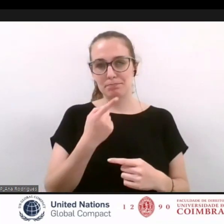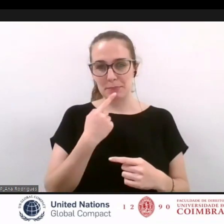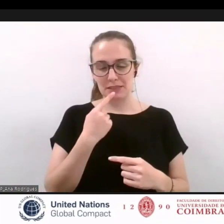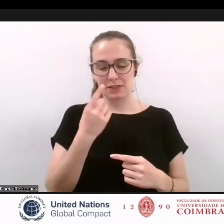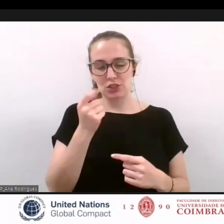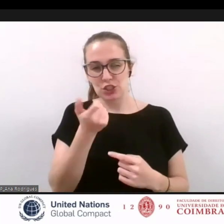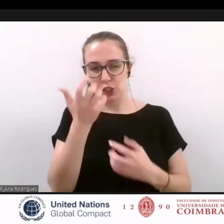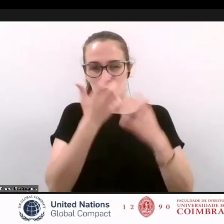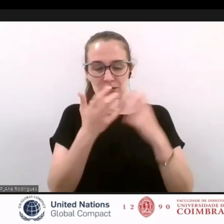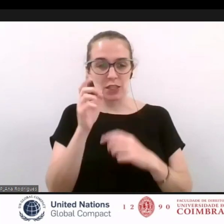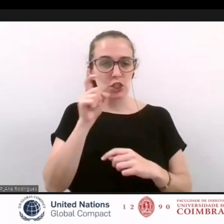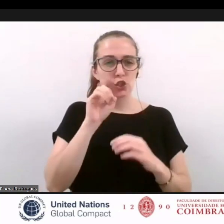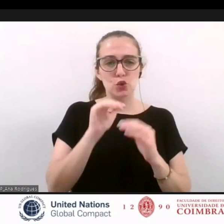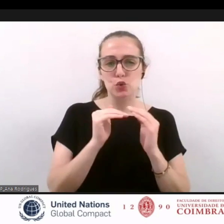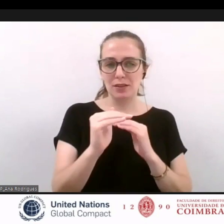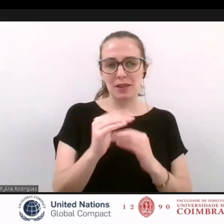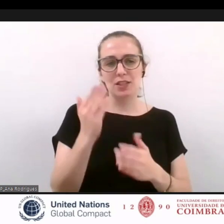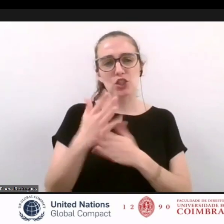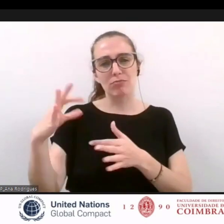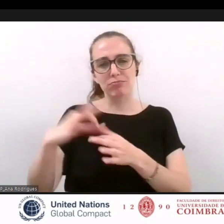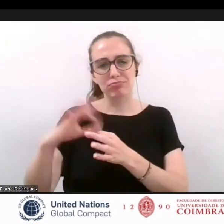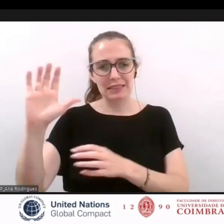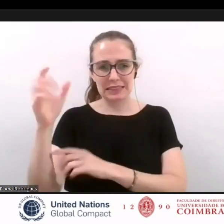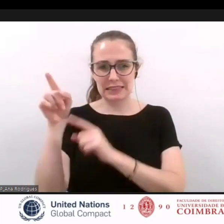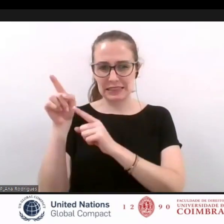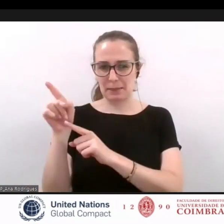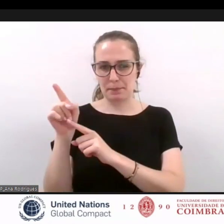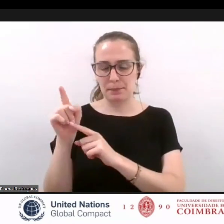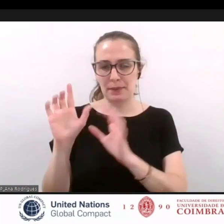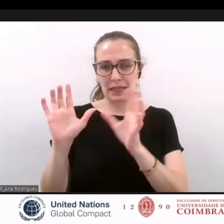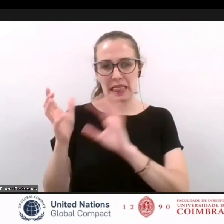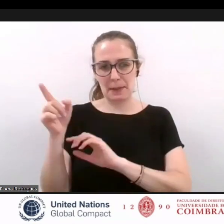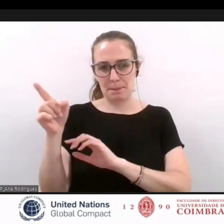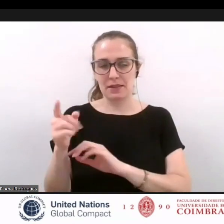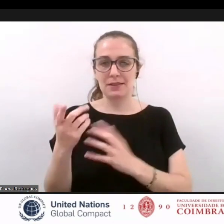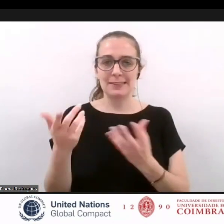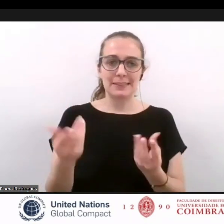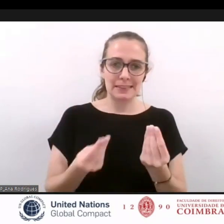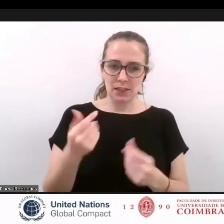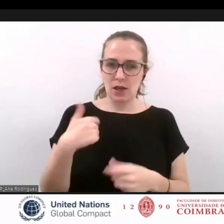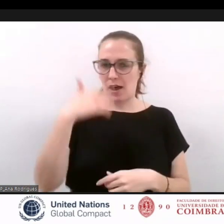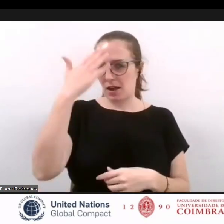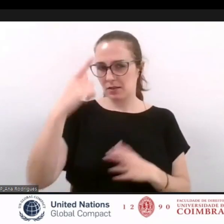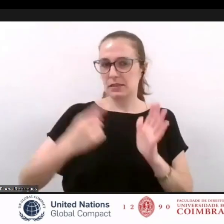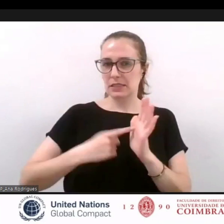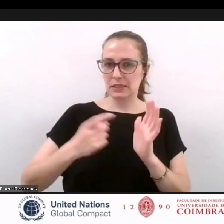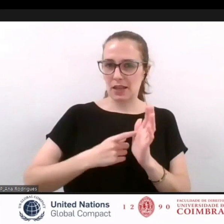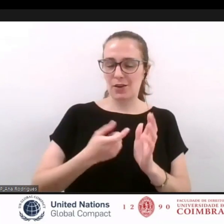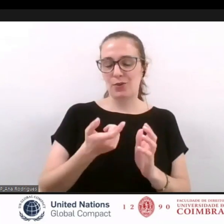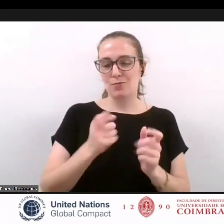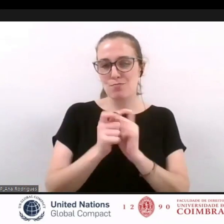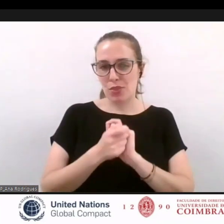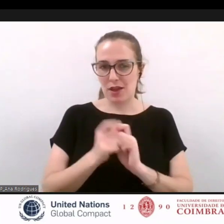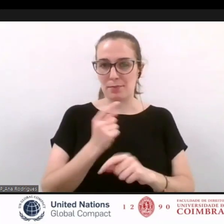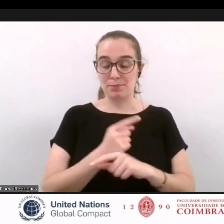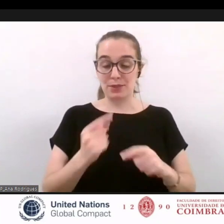sustentabilidade à dimensão da emergência climática. Portanto, uma das mudanças passa por aí, que é tornar este discurso e este